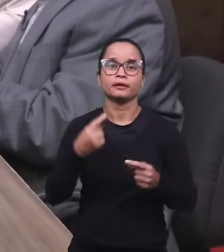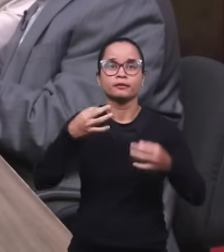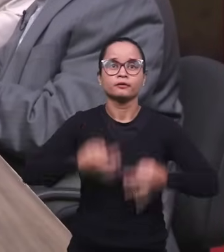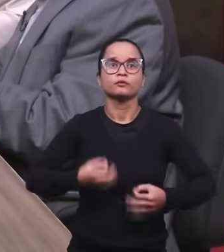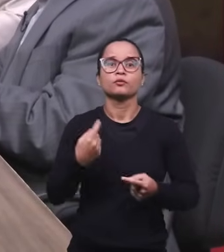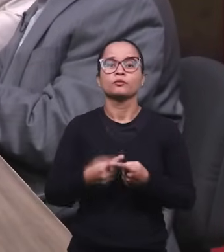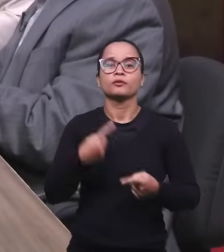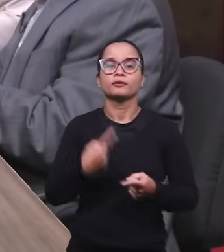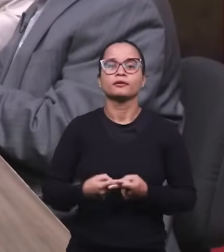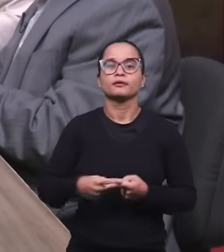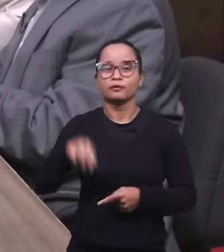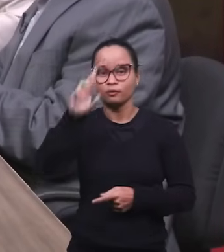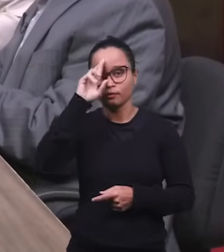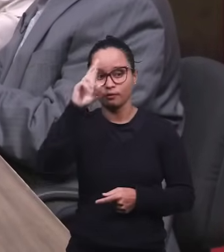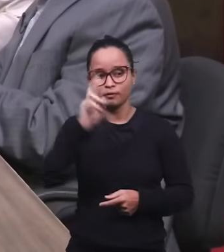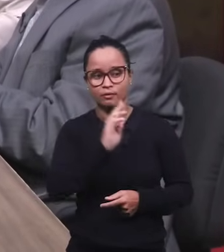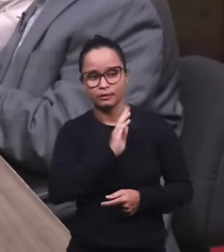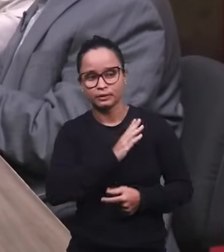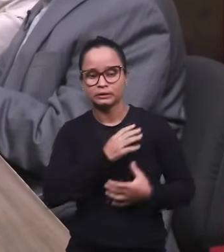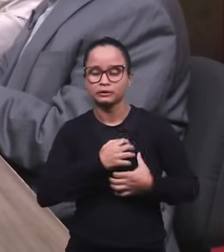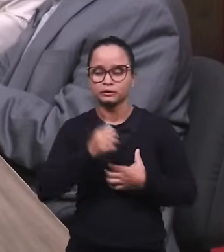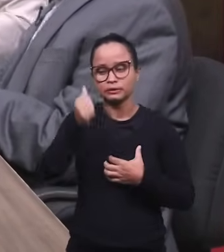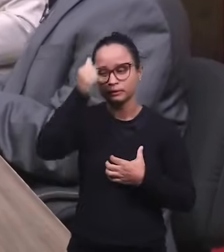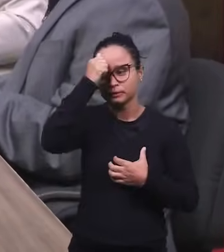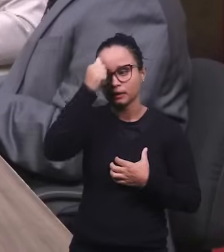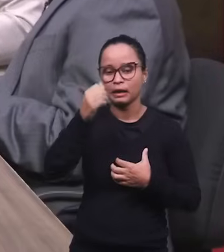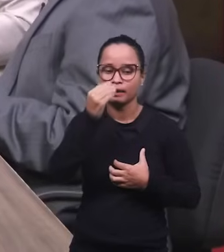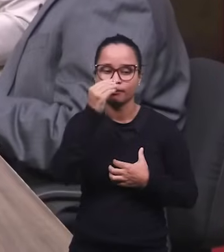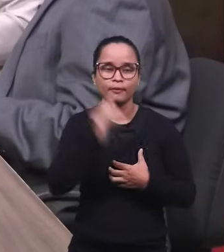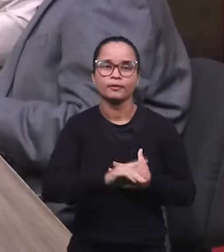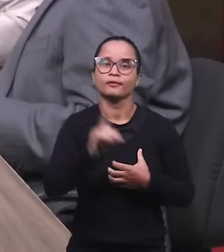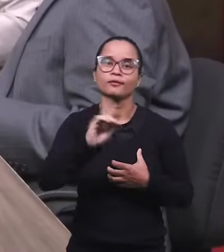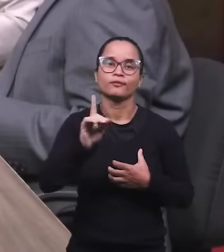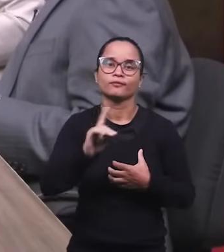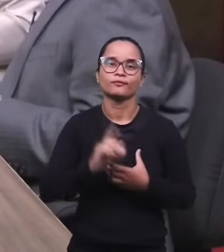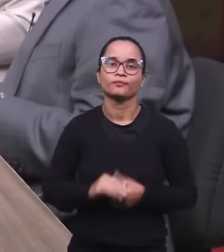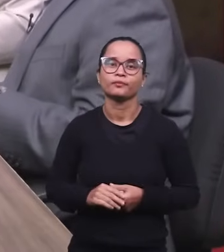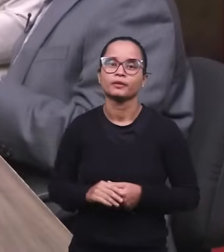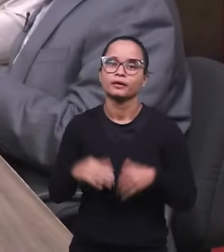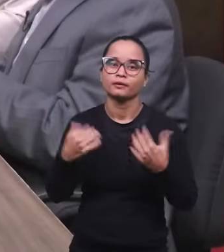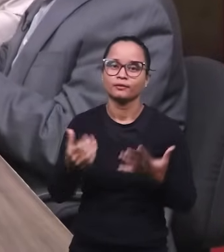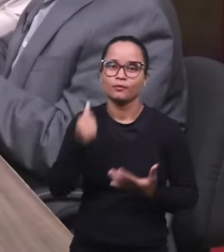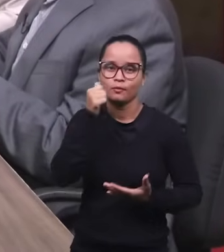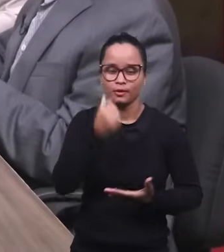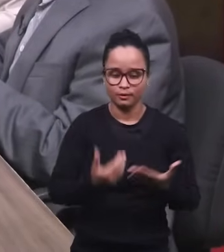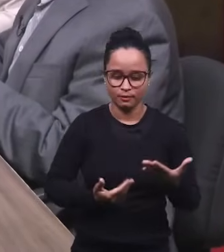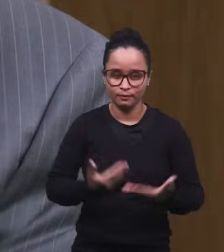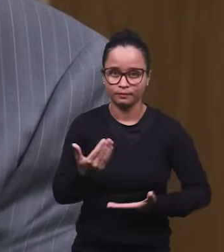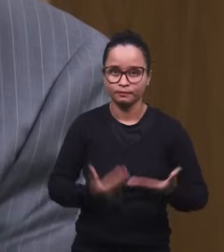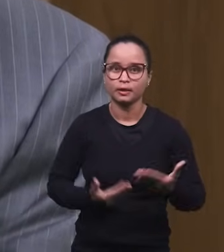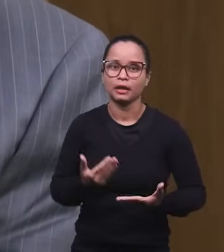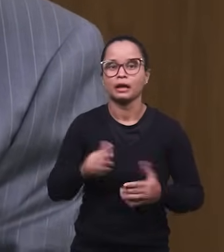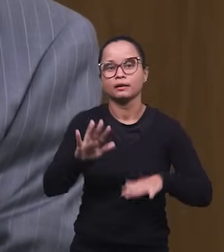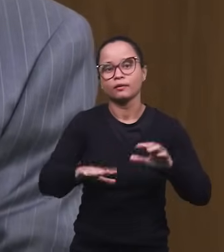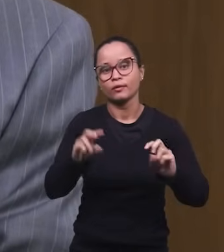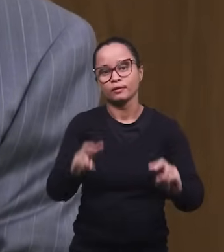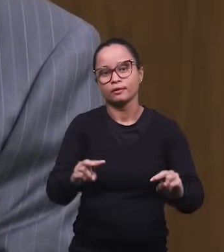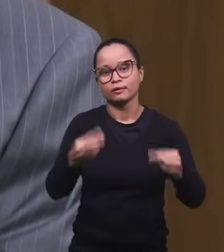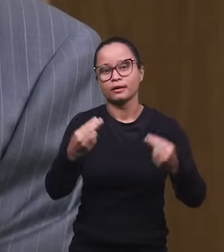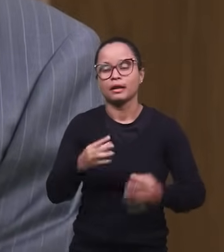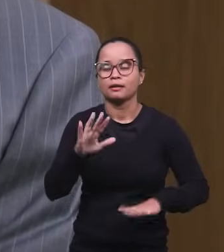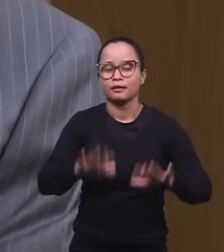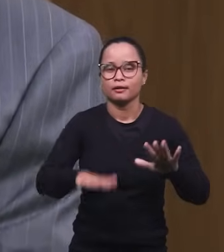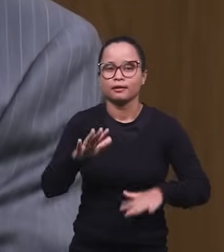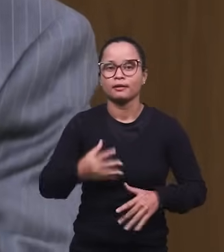Exatamente, porque o Senhor, ele um coração contrito e arrependido, ele não rejeita, né? Então, uma irmã que, quem sabe, está